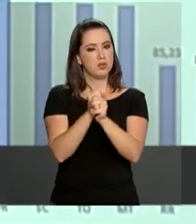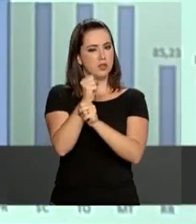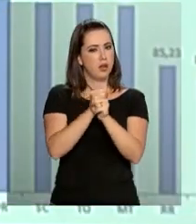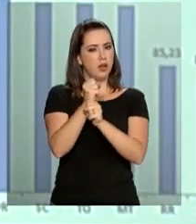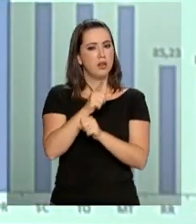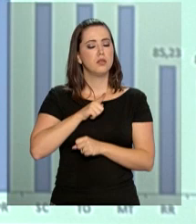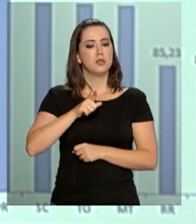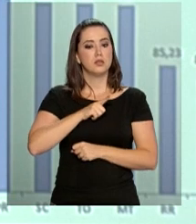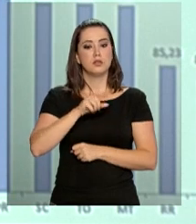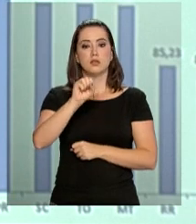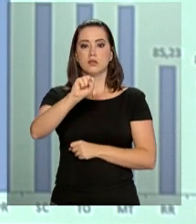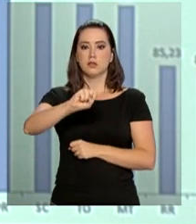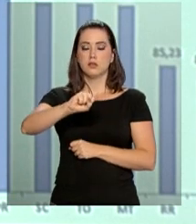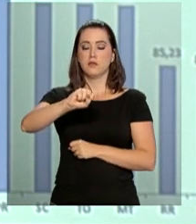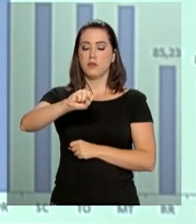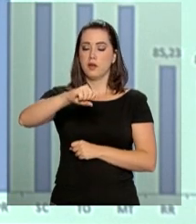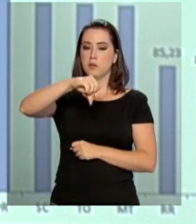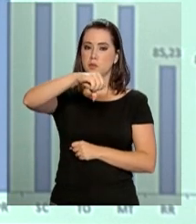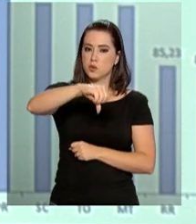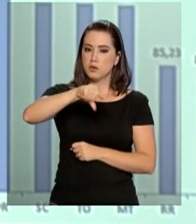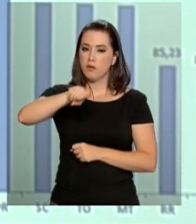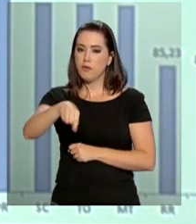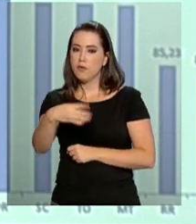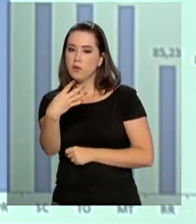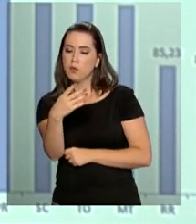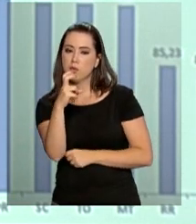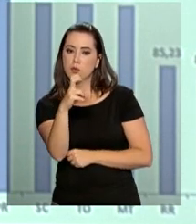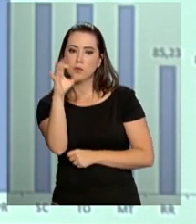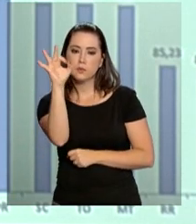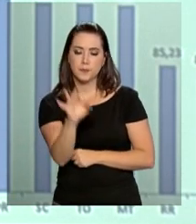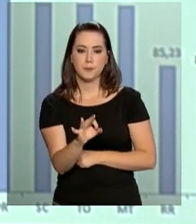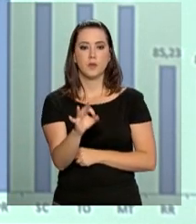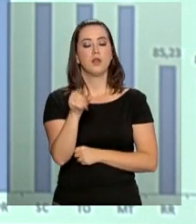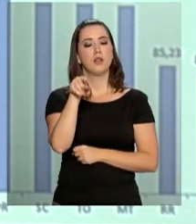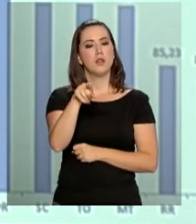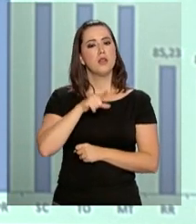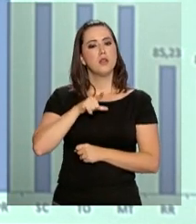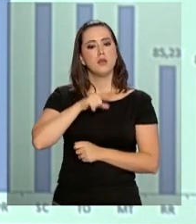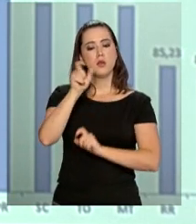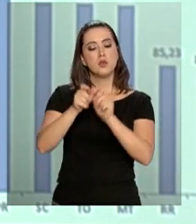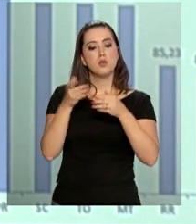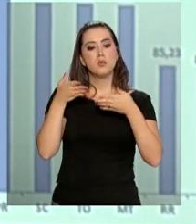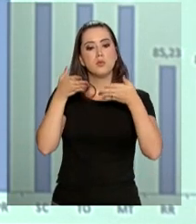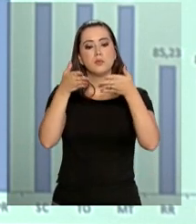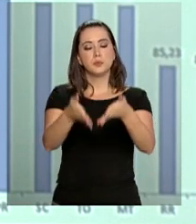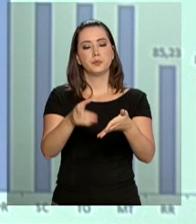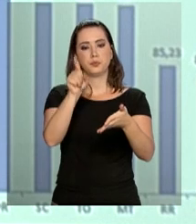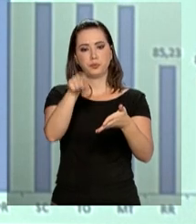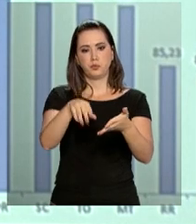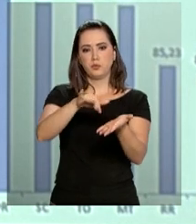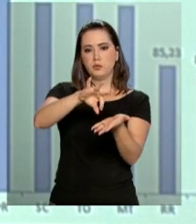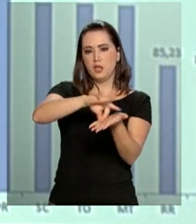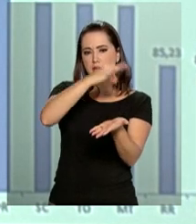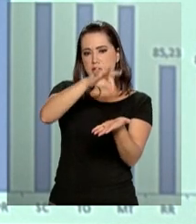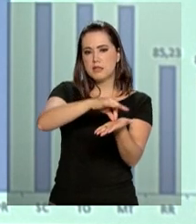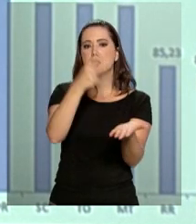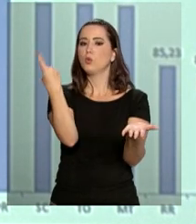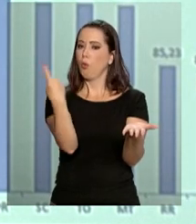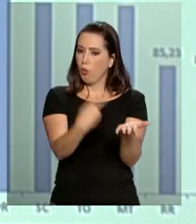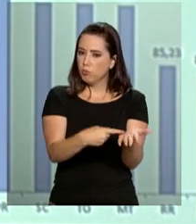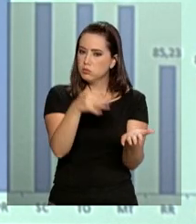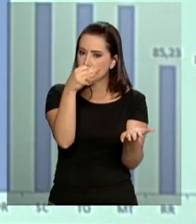então 89,45 por cento de participantes inscritos confirmados